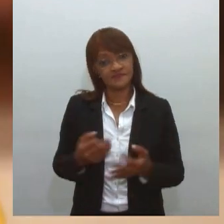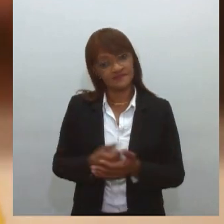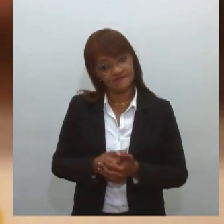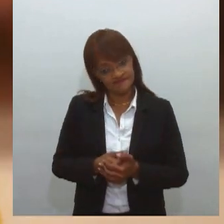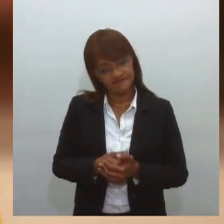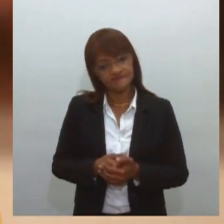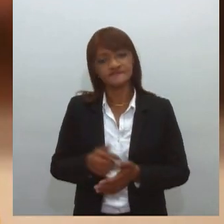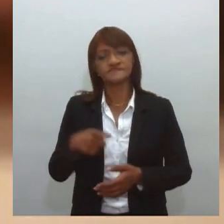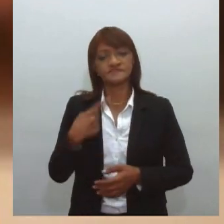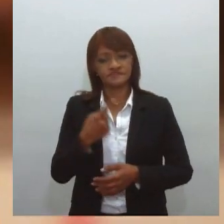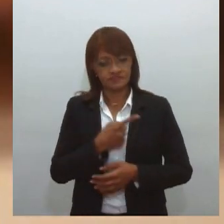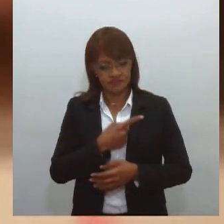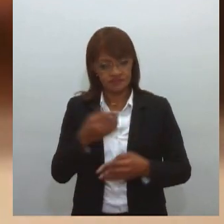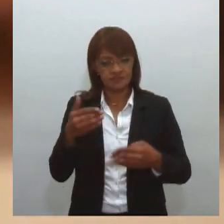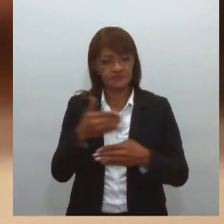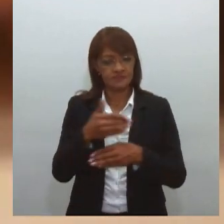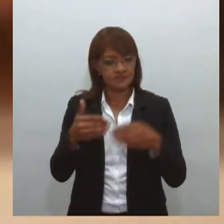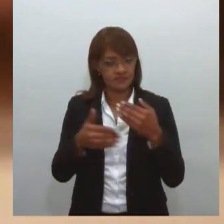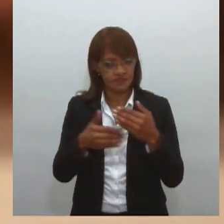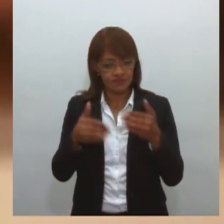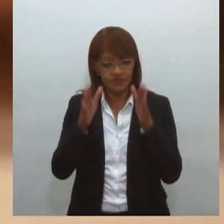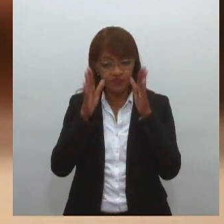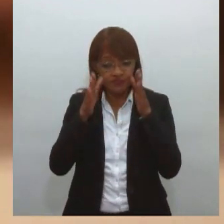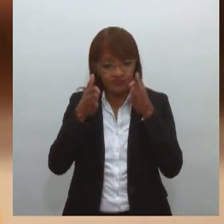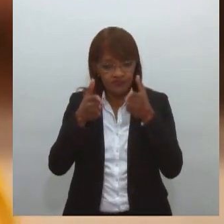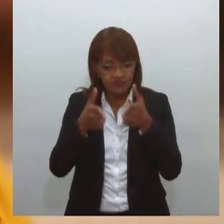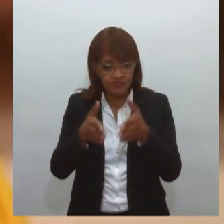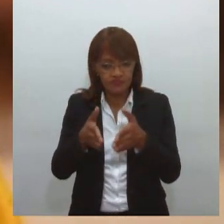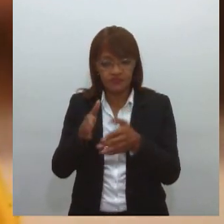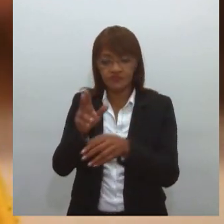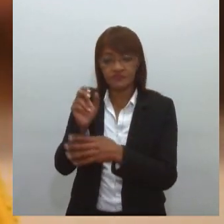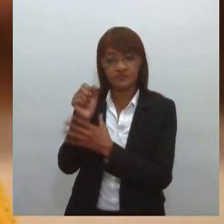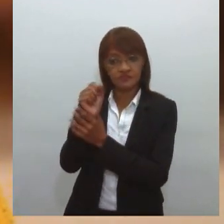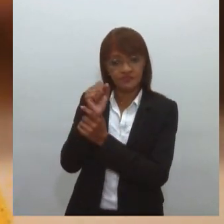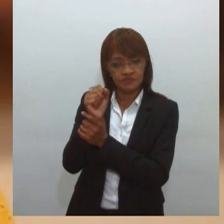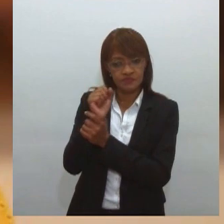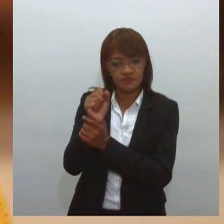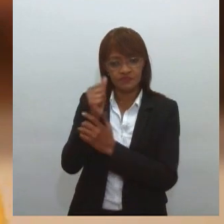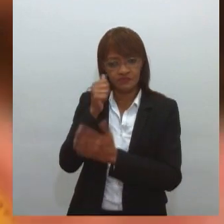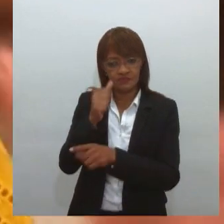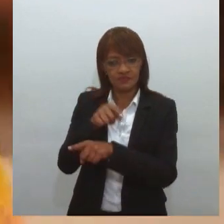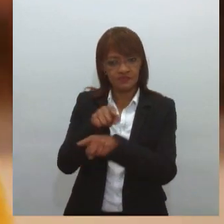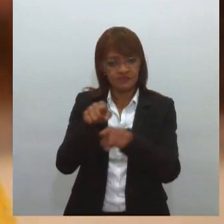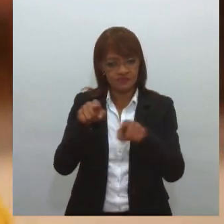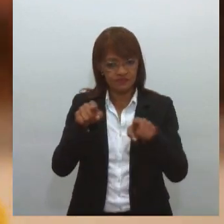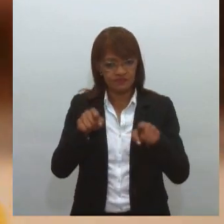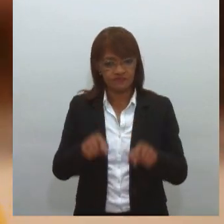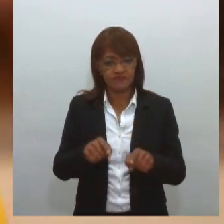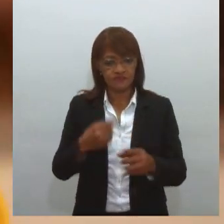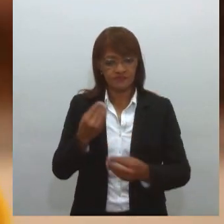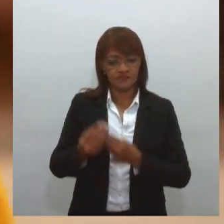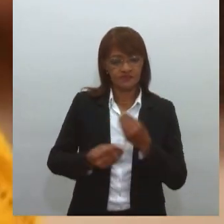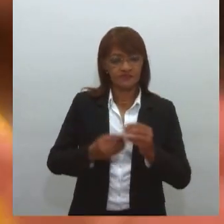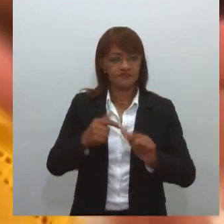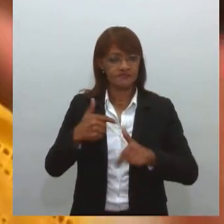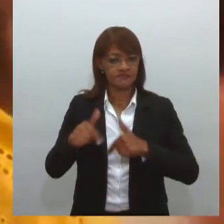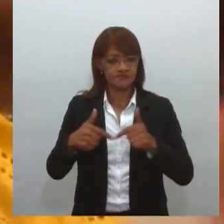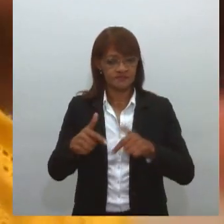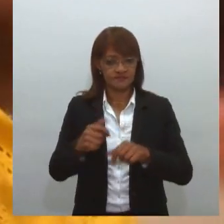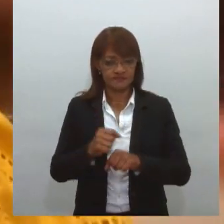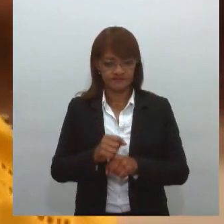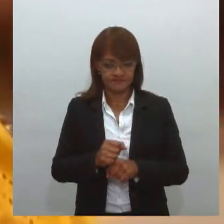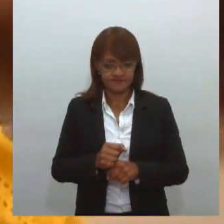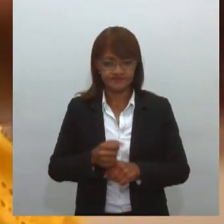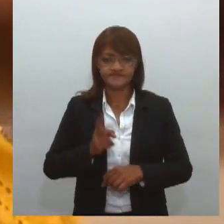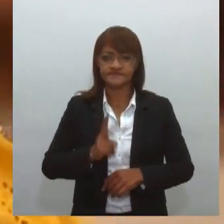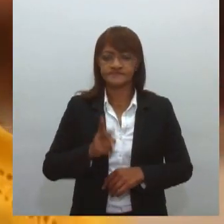bem específico para proteger essas mulheres durante as eleições, com vozes do parlamento,